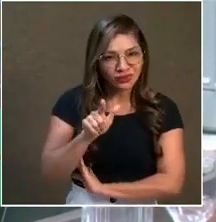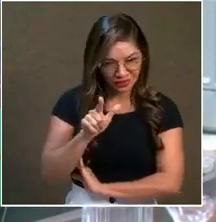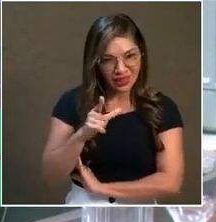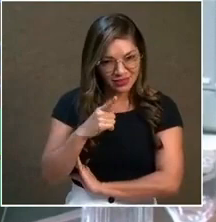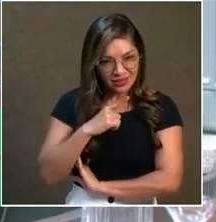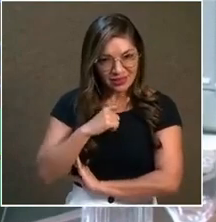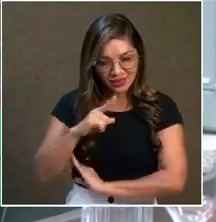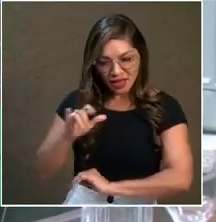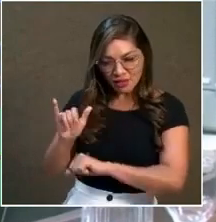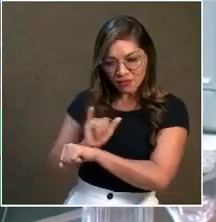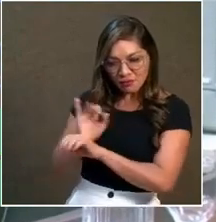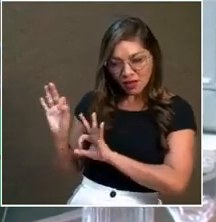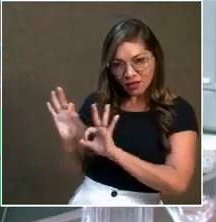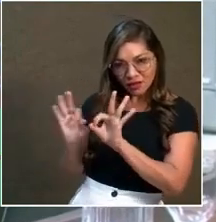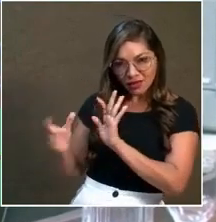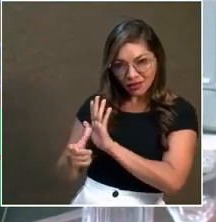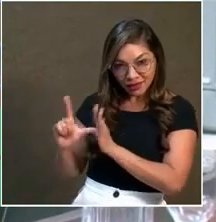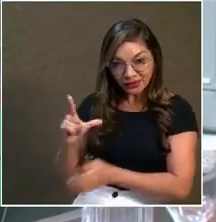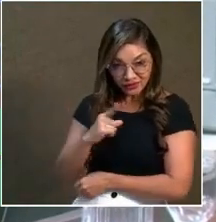premeditação?